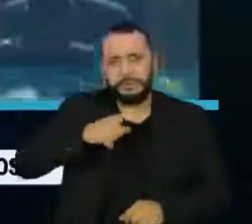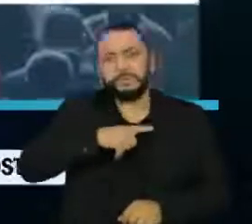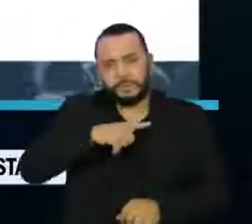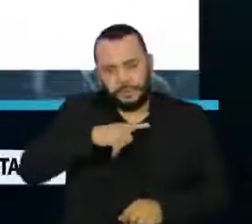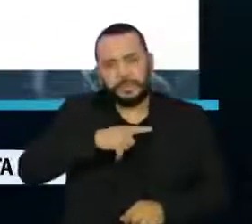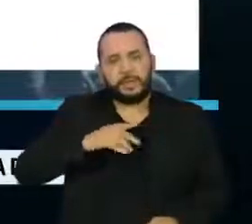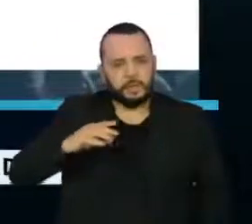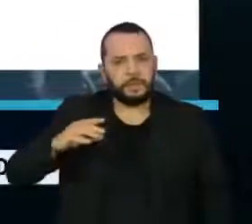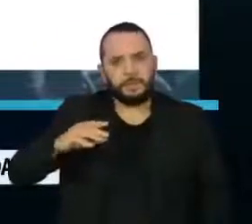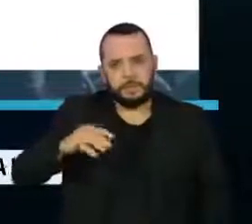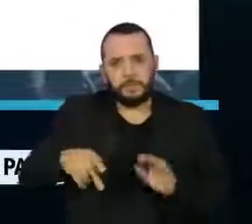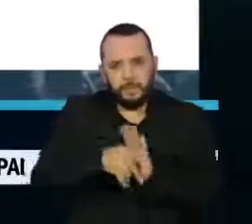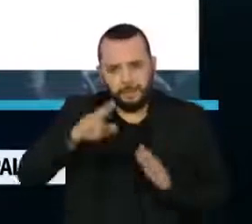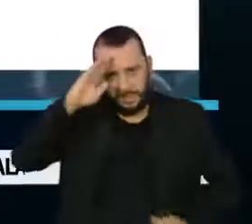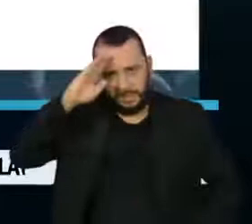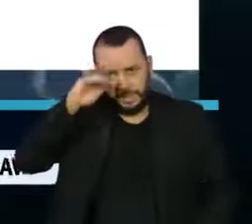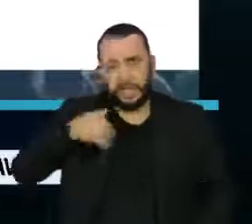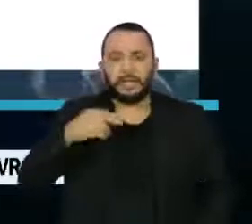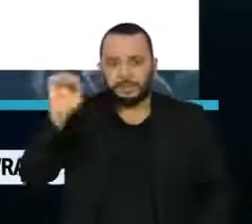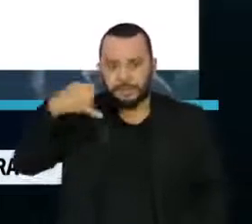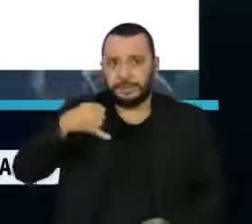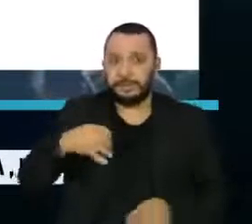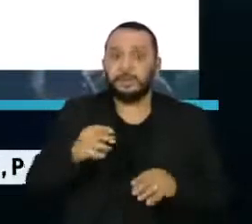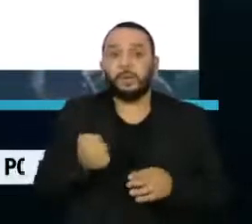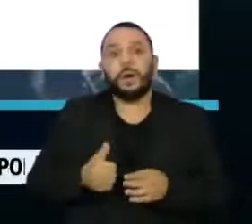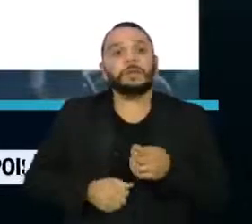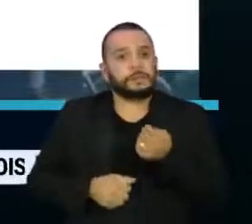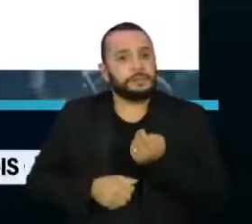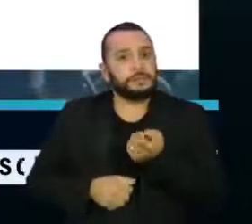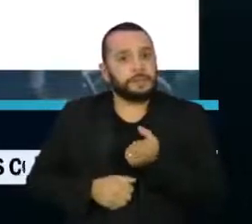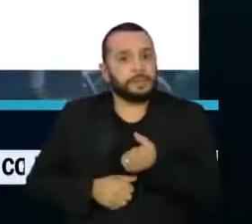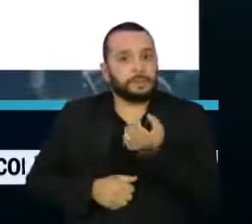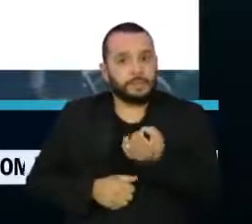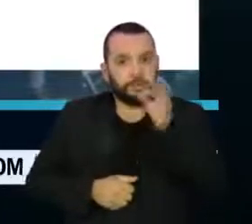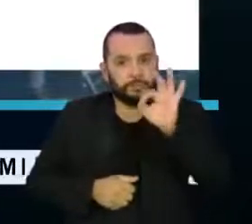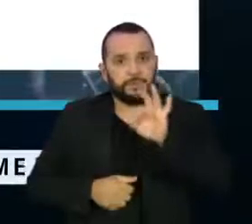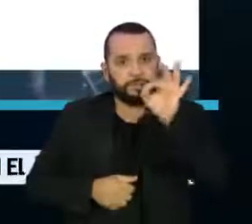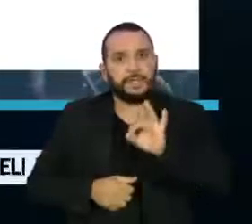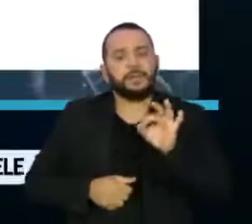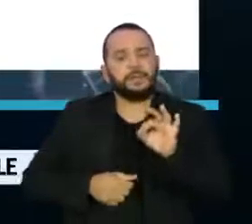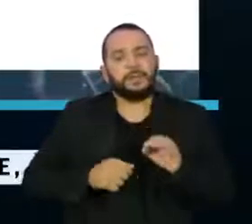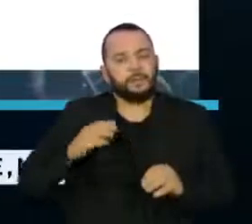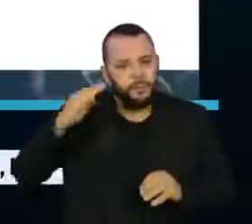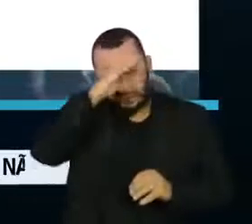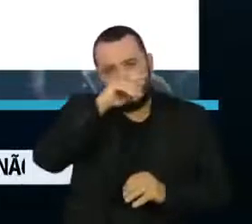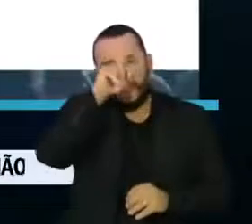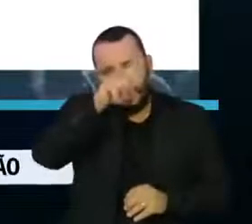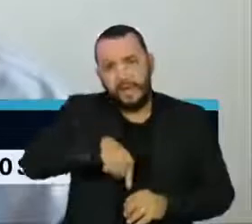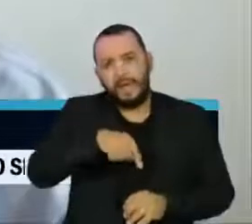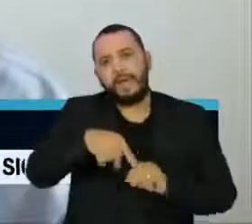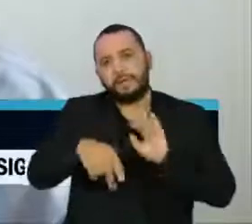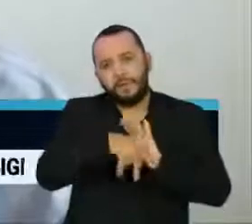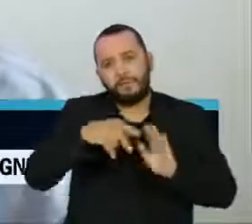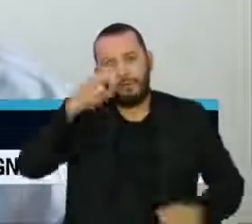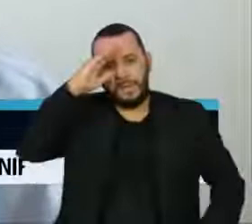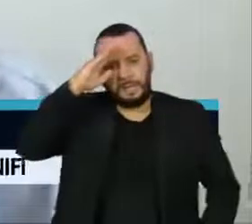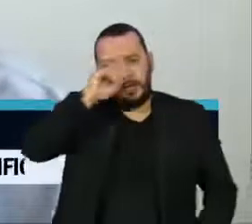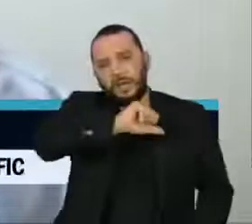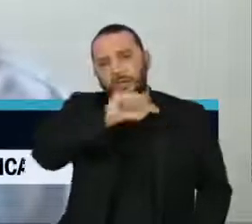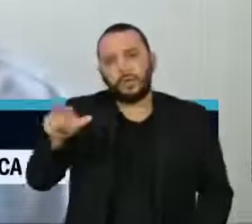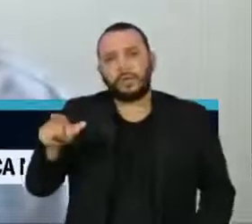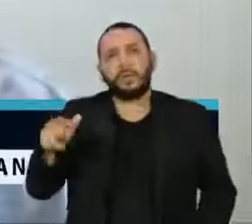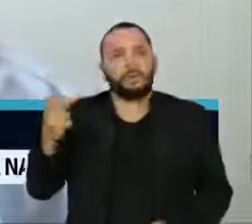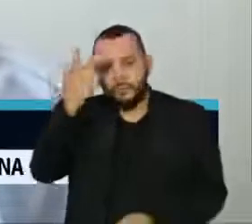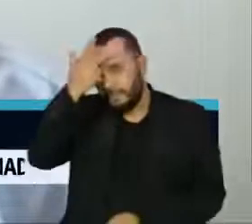Outra constatação, quase 60% enxergam Bolsonaro mais como militar do que como civil. O presidente,